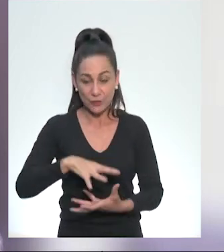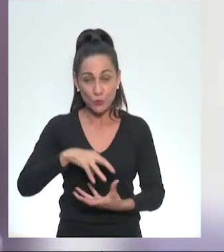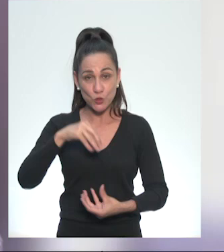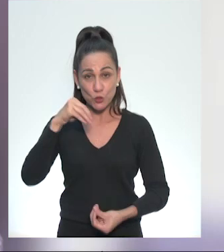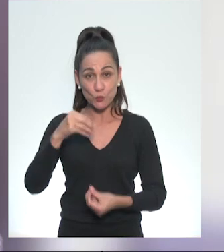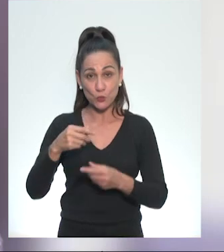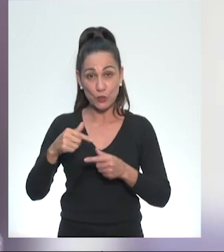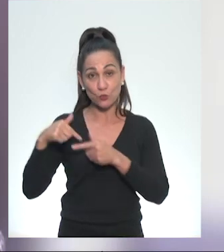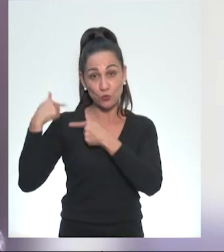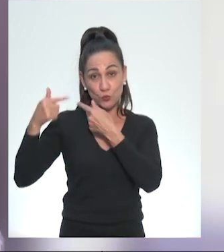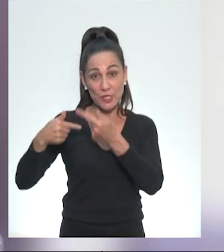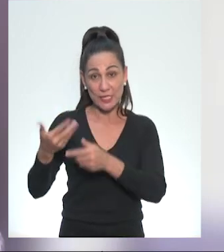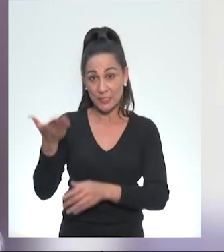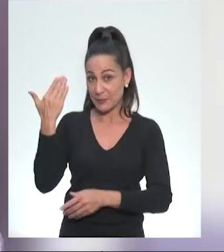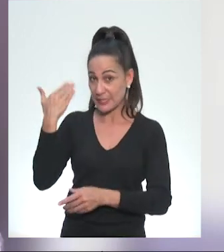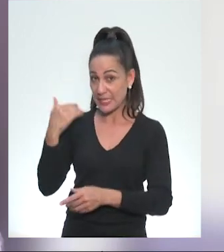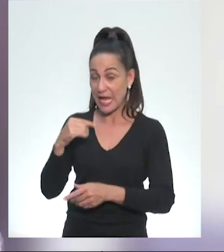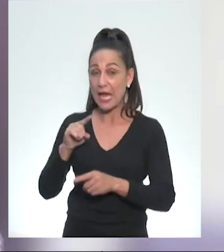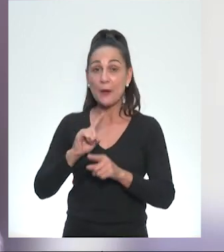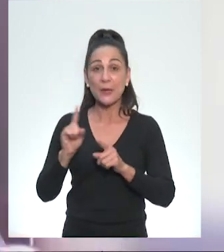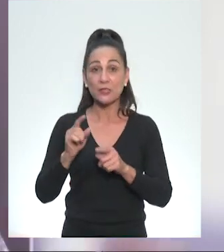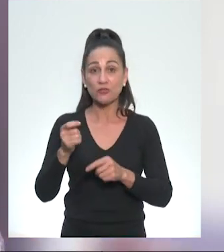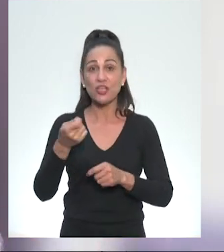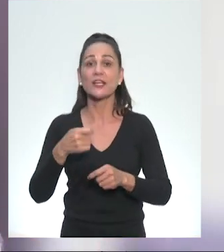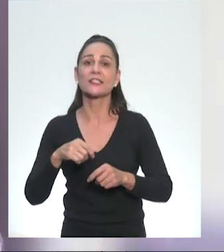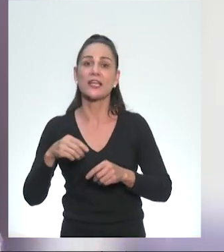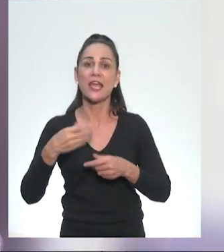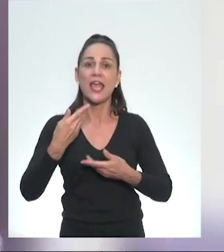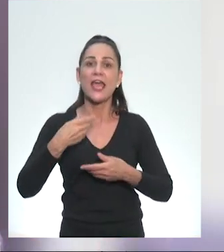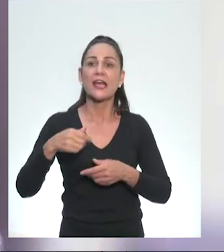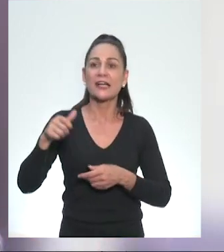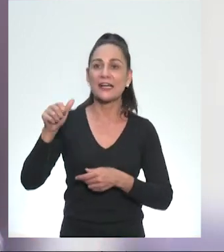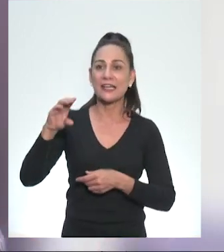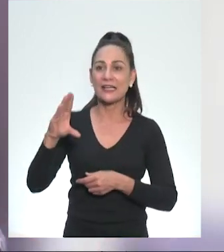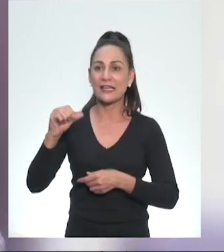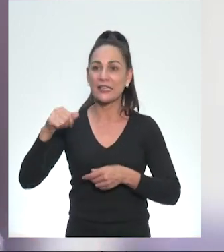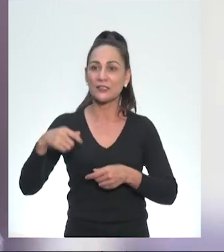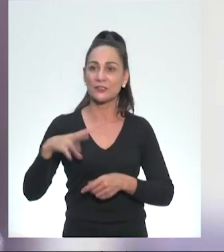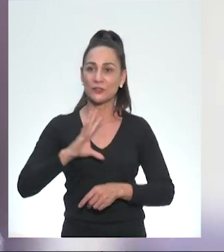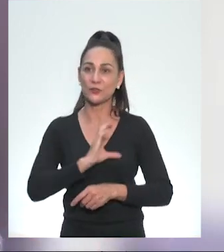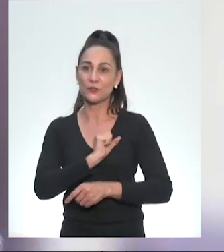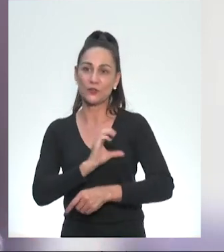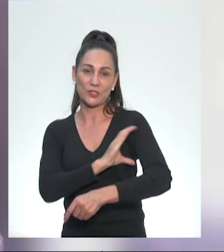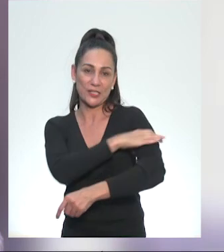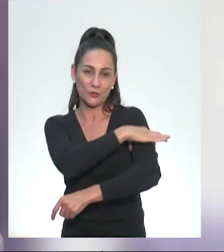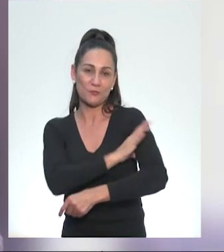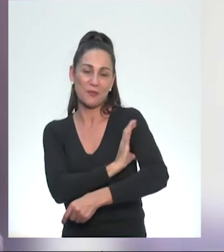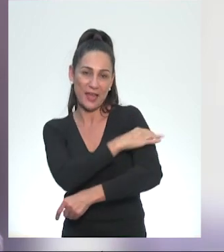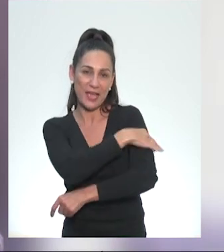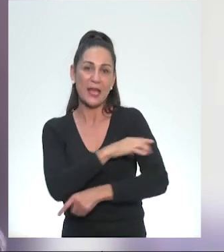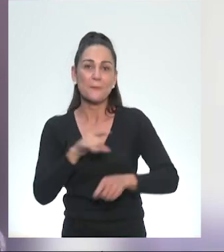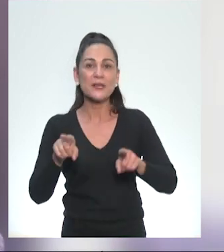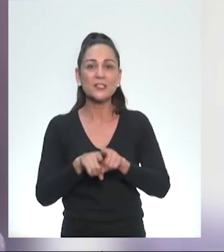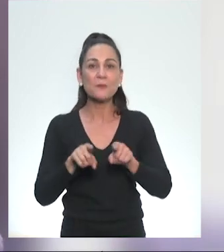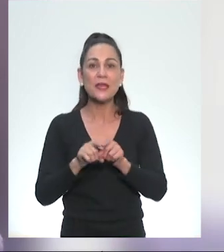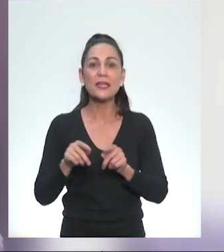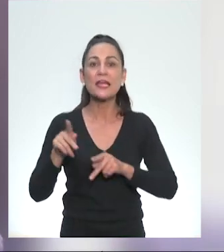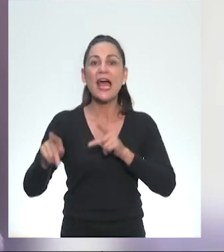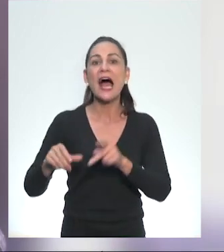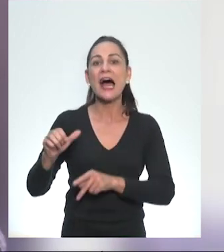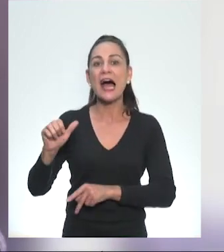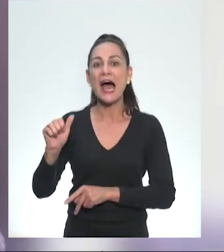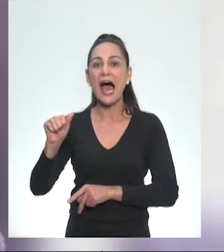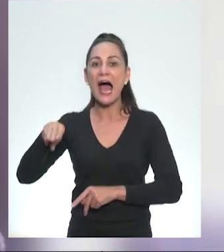seus antepassados, mas não chega a ser um candomblé, um outro tipo de religião, né? A gente pode pensar também nos clãs